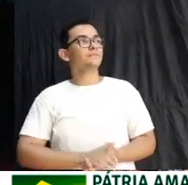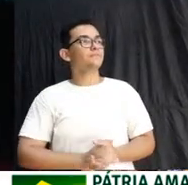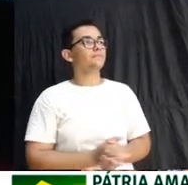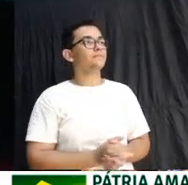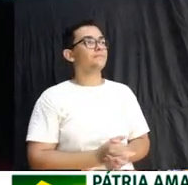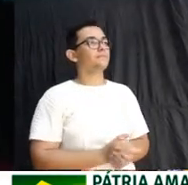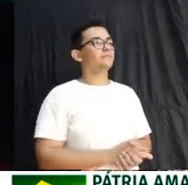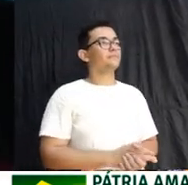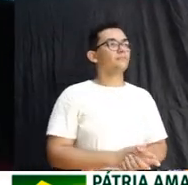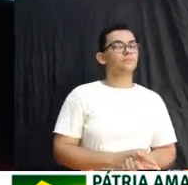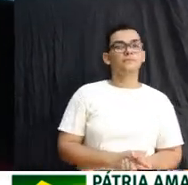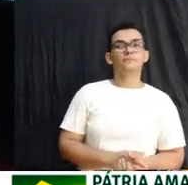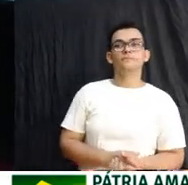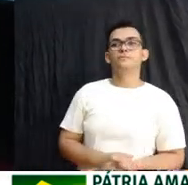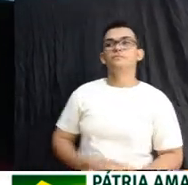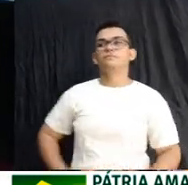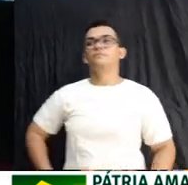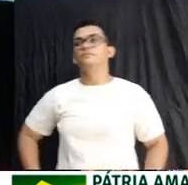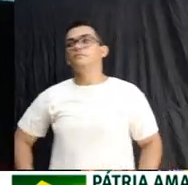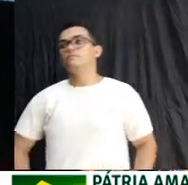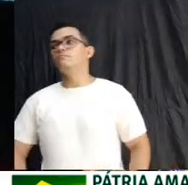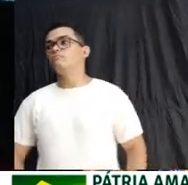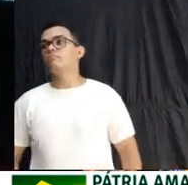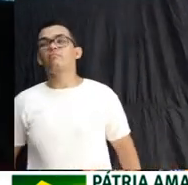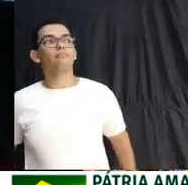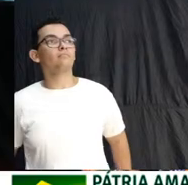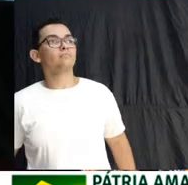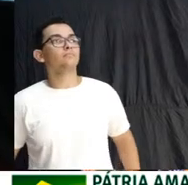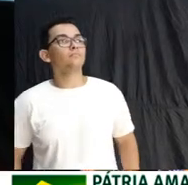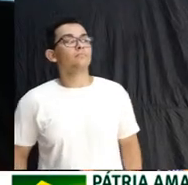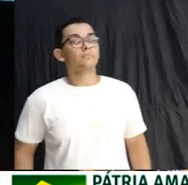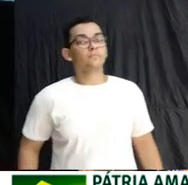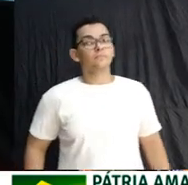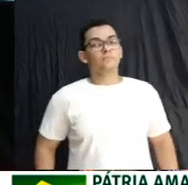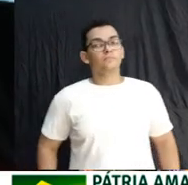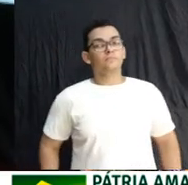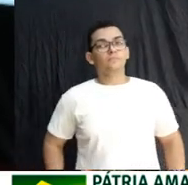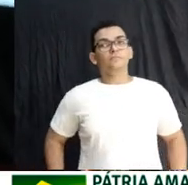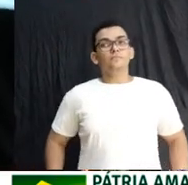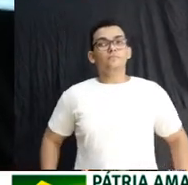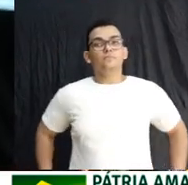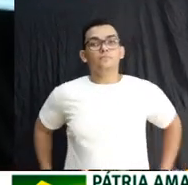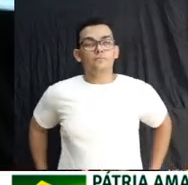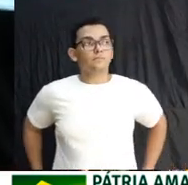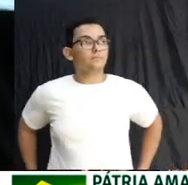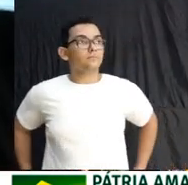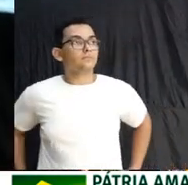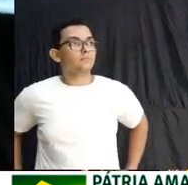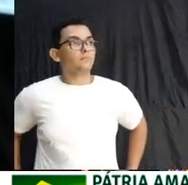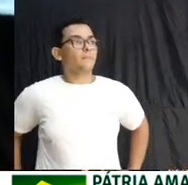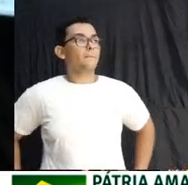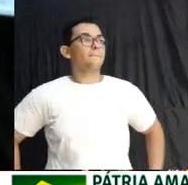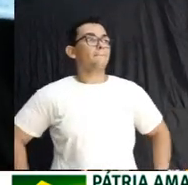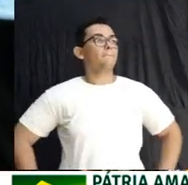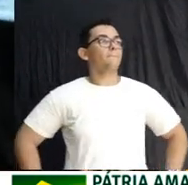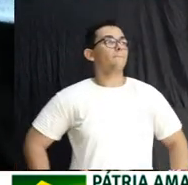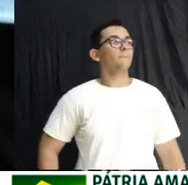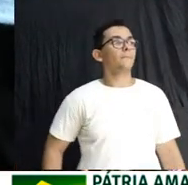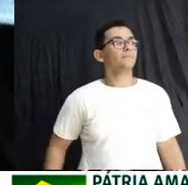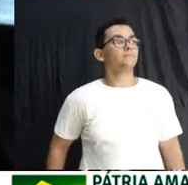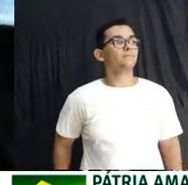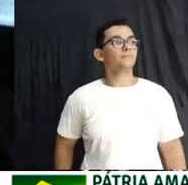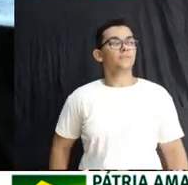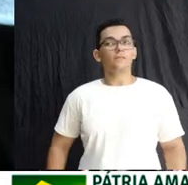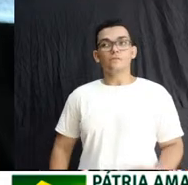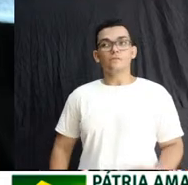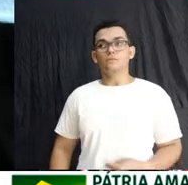Vamos mandar essa aqui a pedido. E mandar uma alôzinha pro pessoal da minha ex-banda que eu tocava lá. Forró Pé de Calçado, os meninos, gente